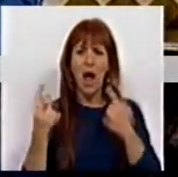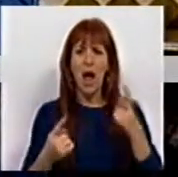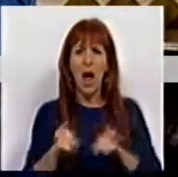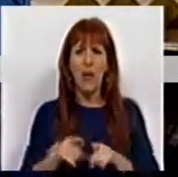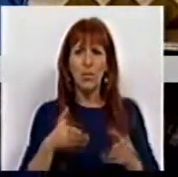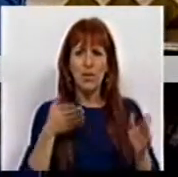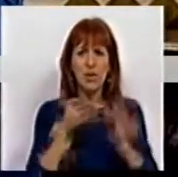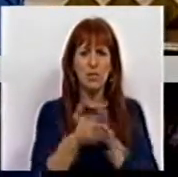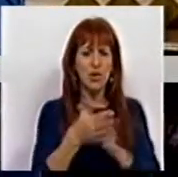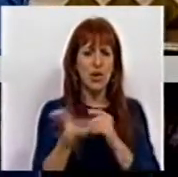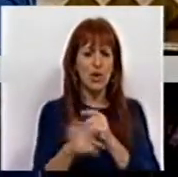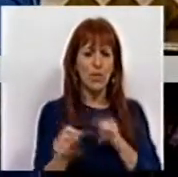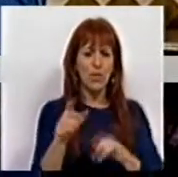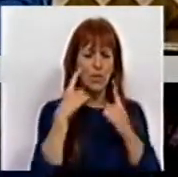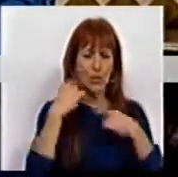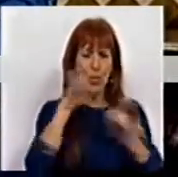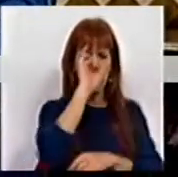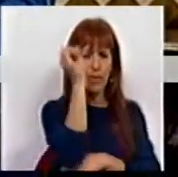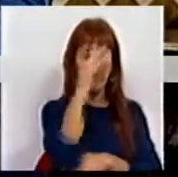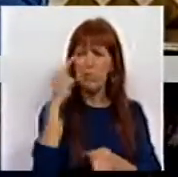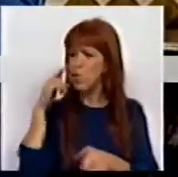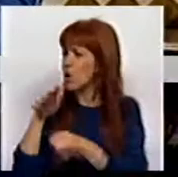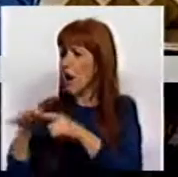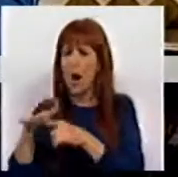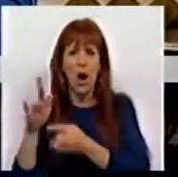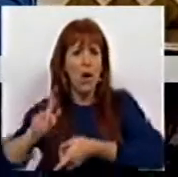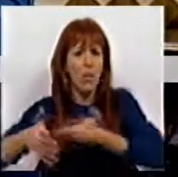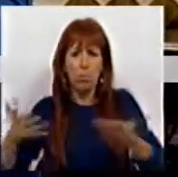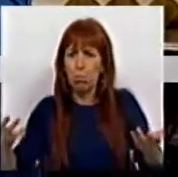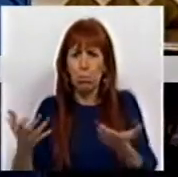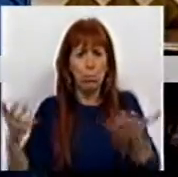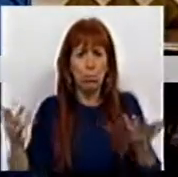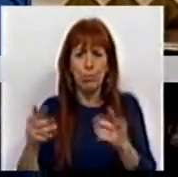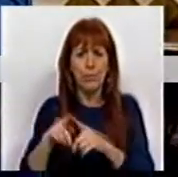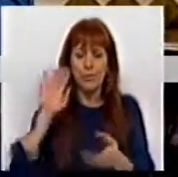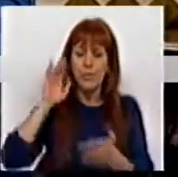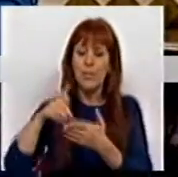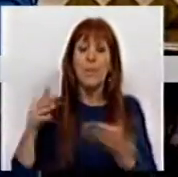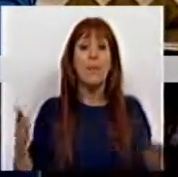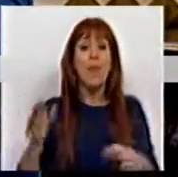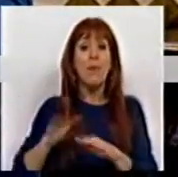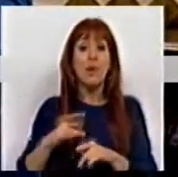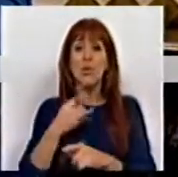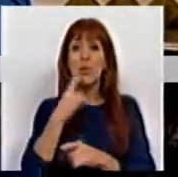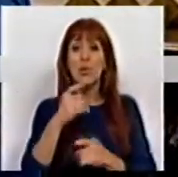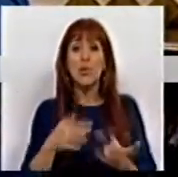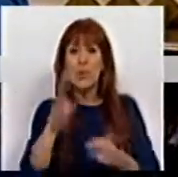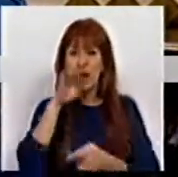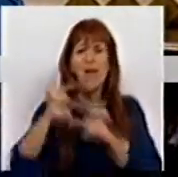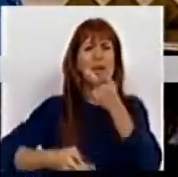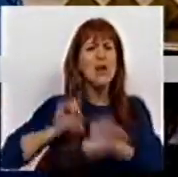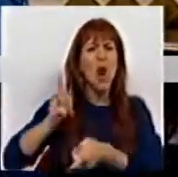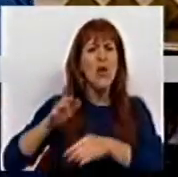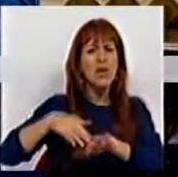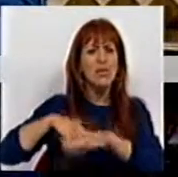aqui uma entrada de fundos públicos nas florestas, mas isto depois não tem reflexo naquilo que é os resultados, e por isso perguntava que